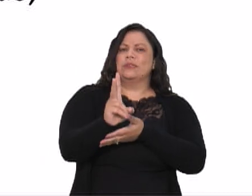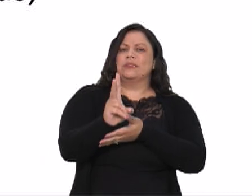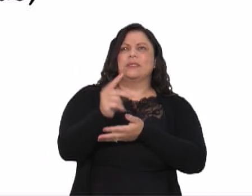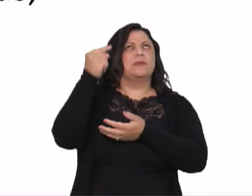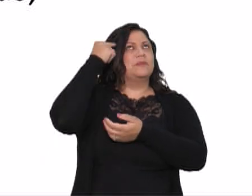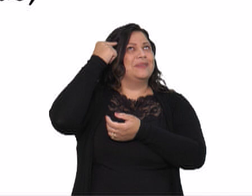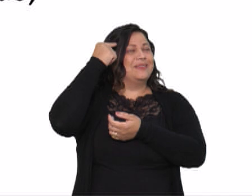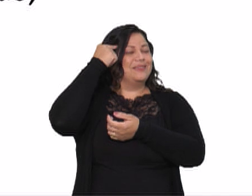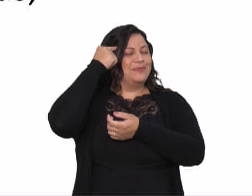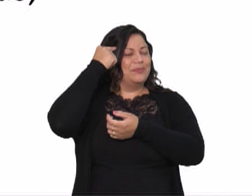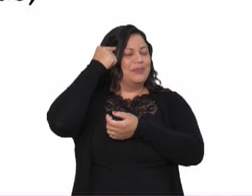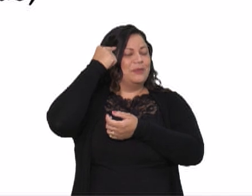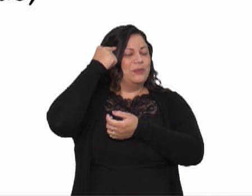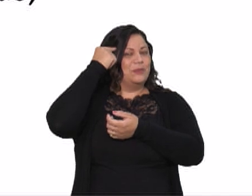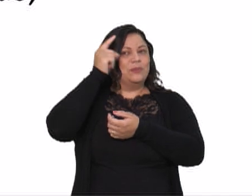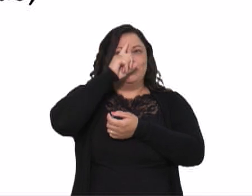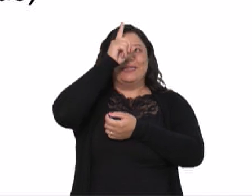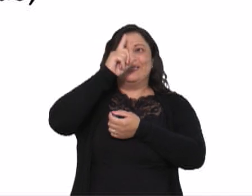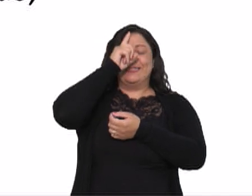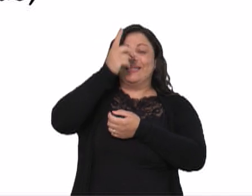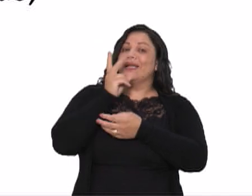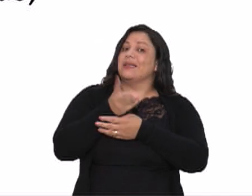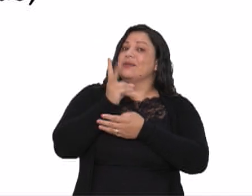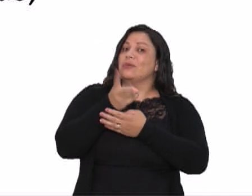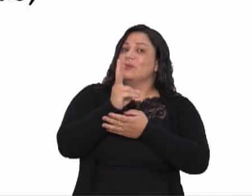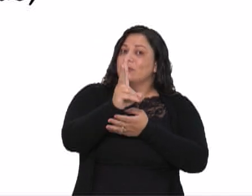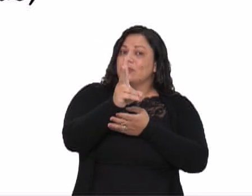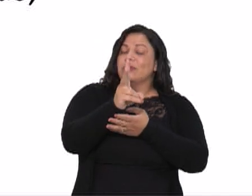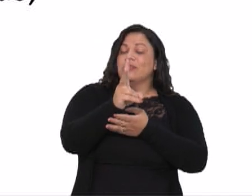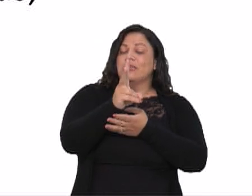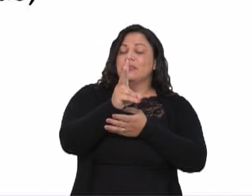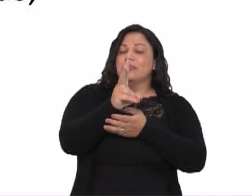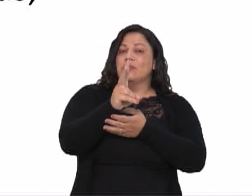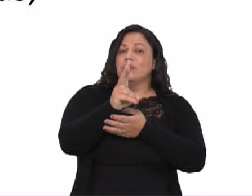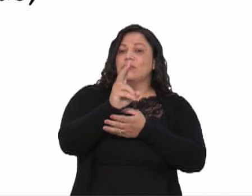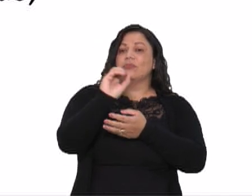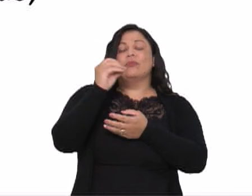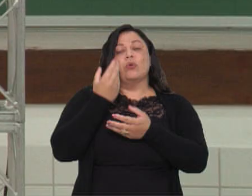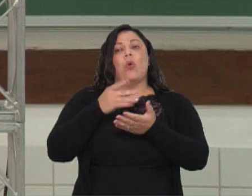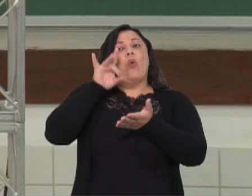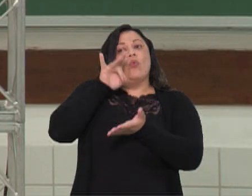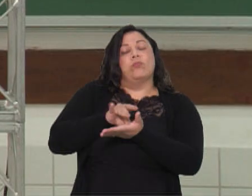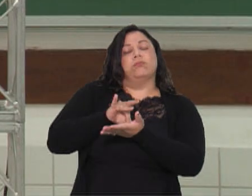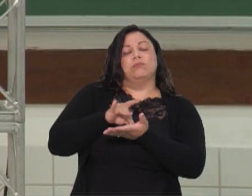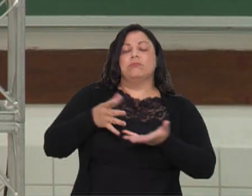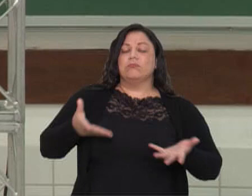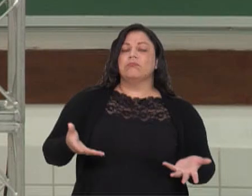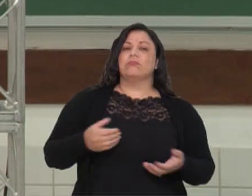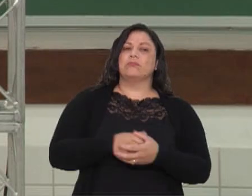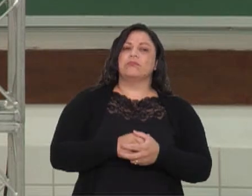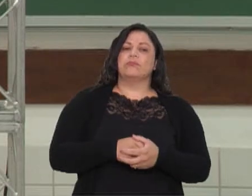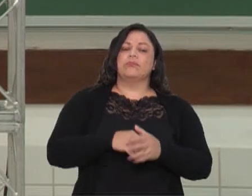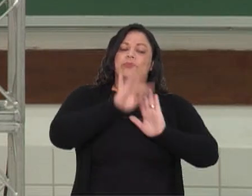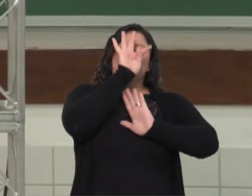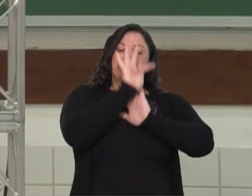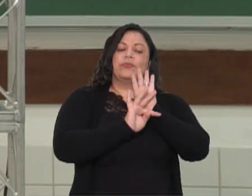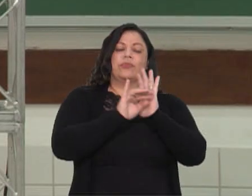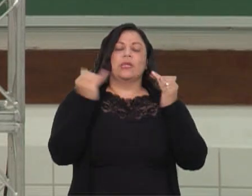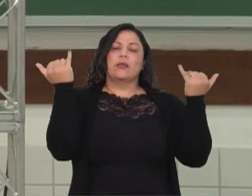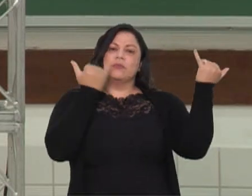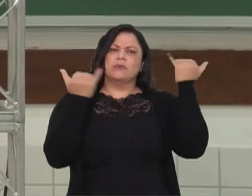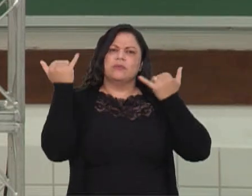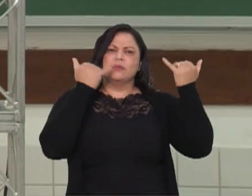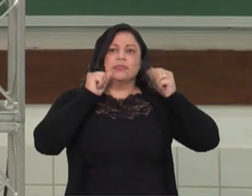expressar ideias inacabadas, continuidade de ação ou fato. E no texto informativo, você tem que ser o